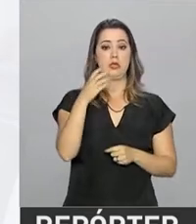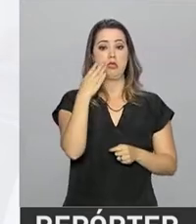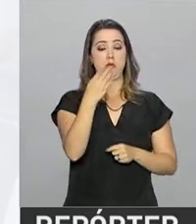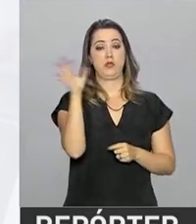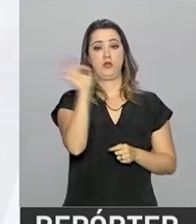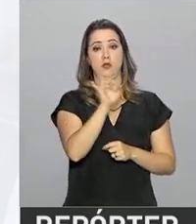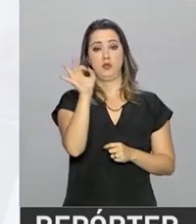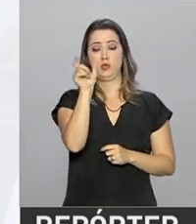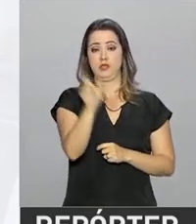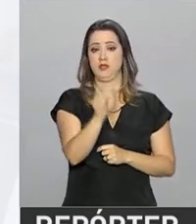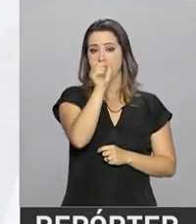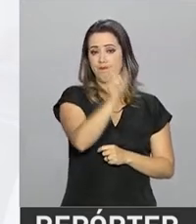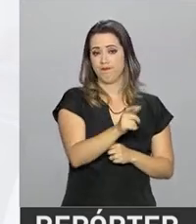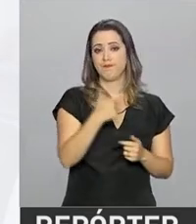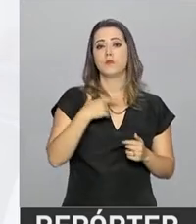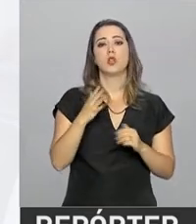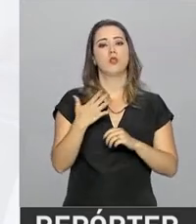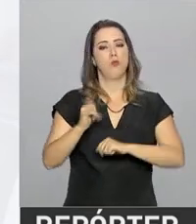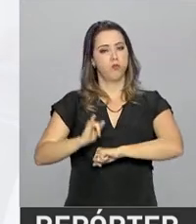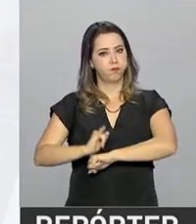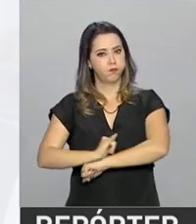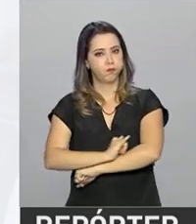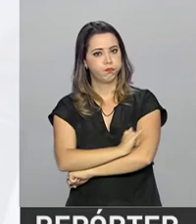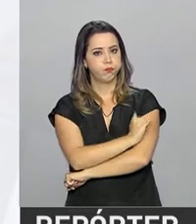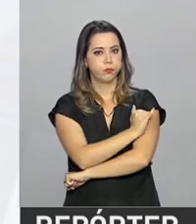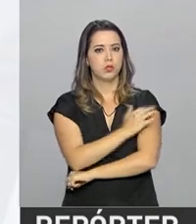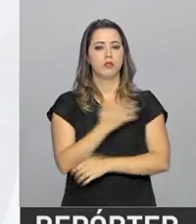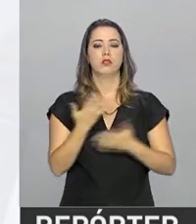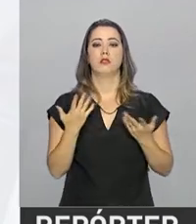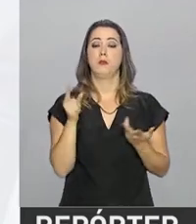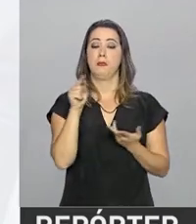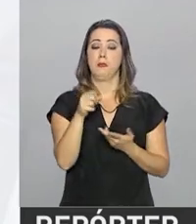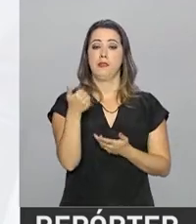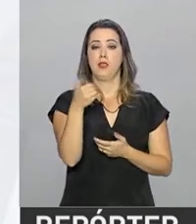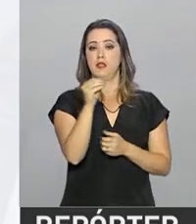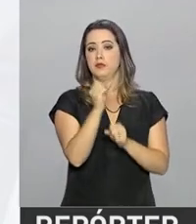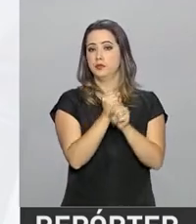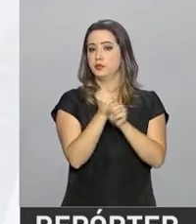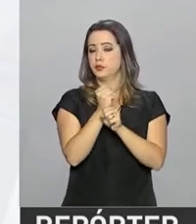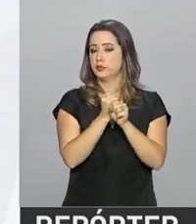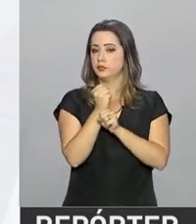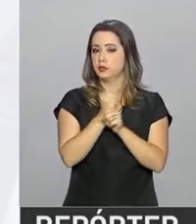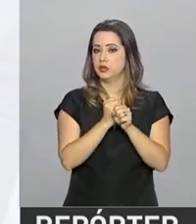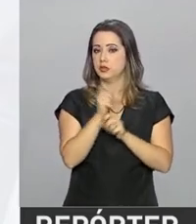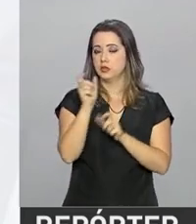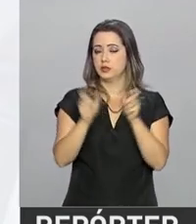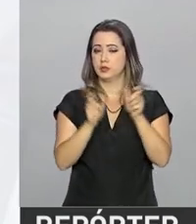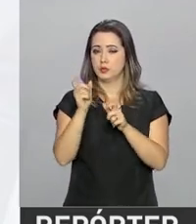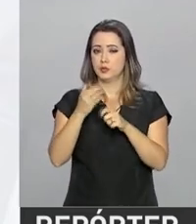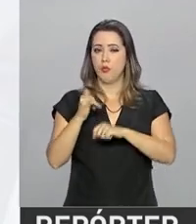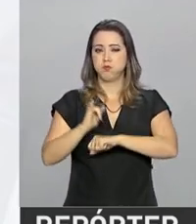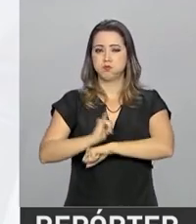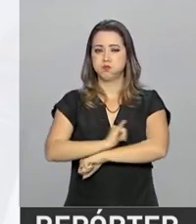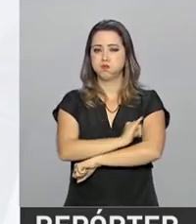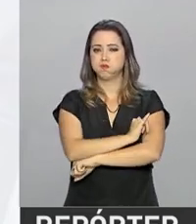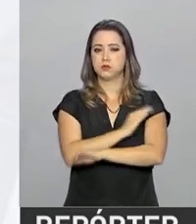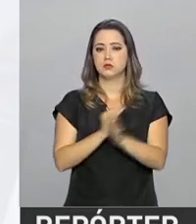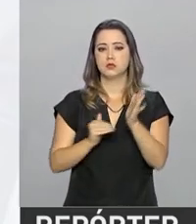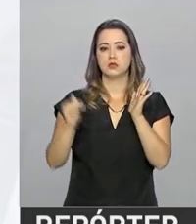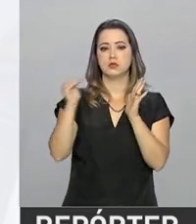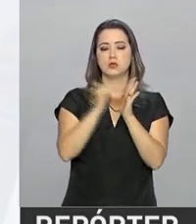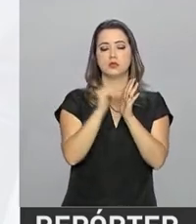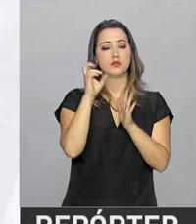brasileira sofre com excesso de peso nos últimos dez anos a população com excesso de peso cresceu 56%